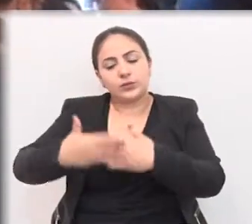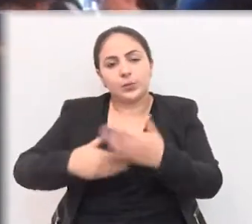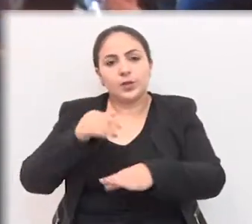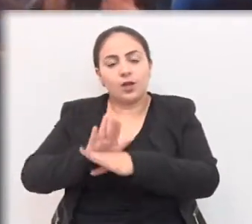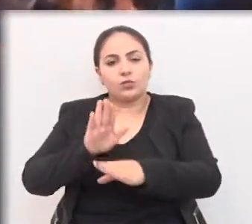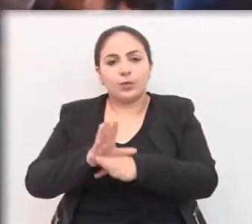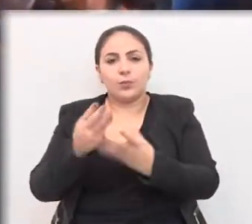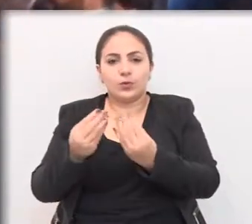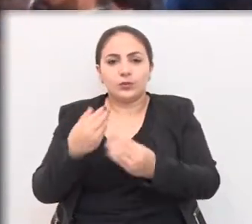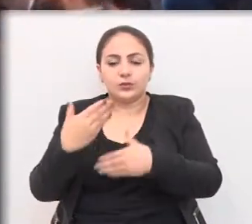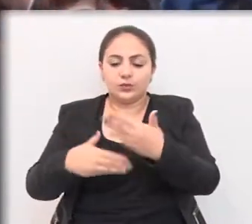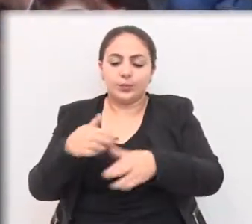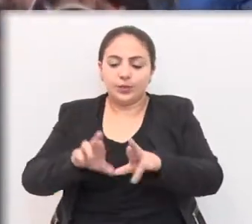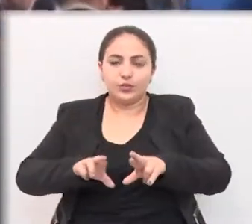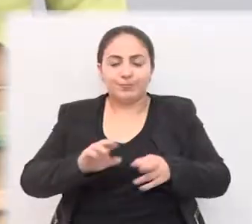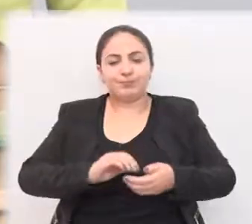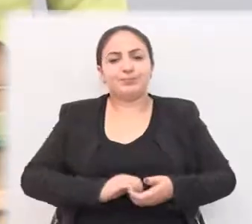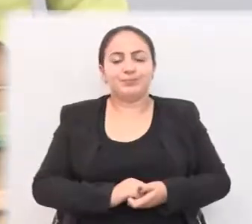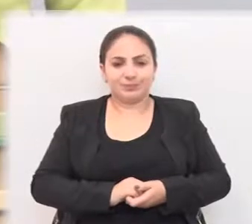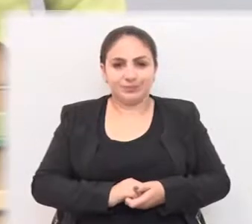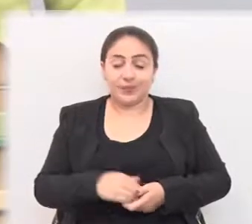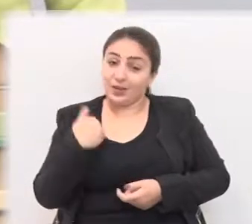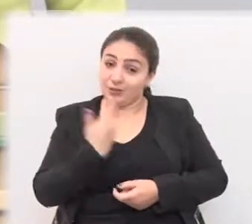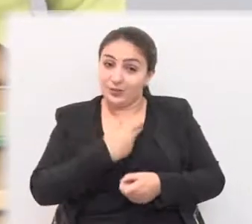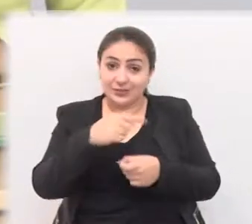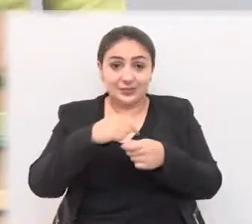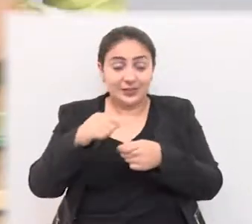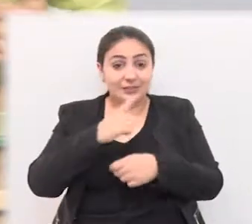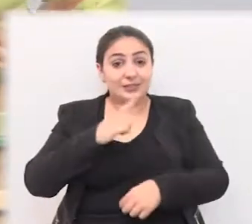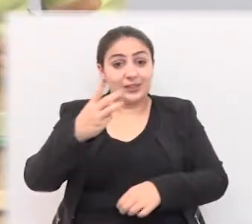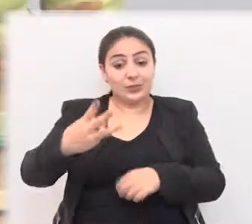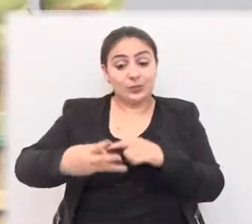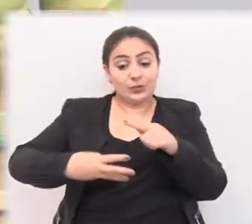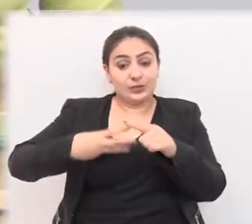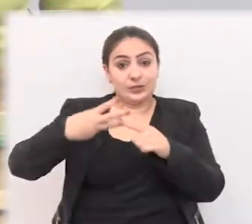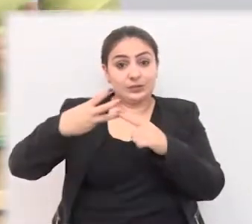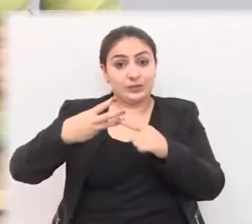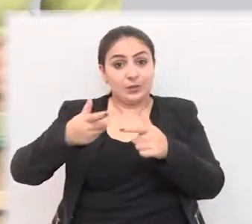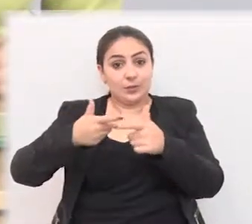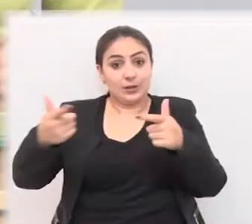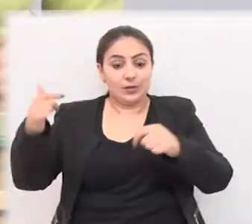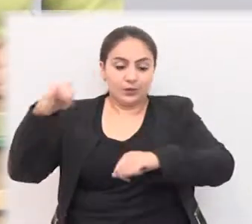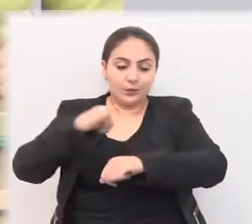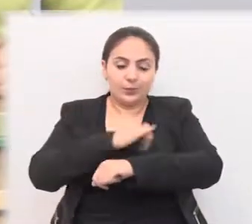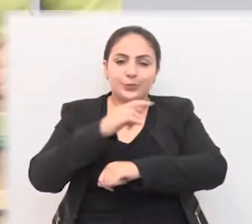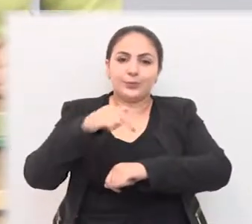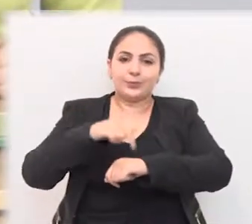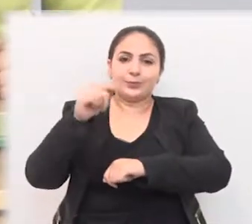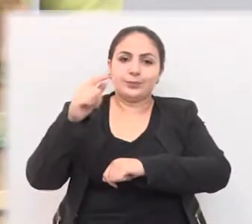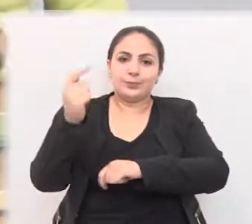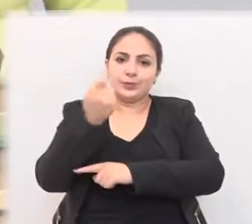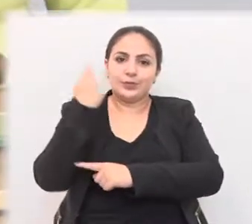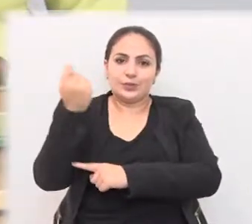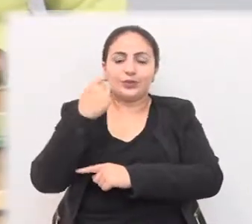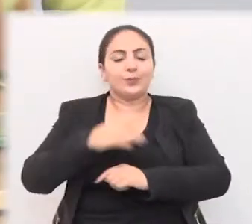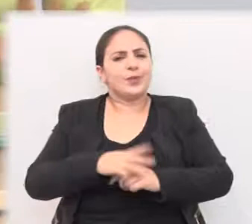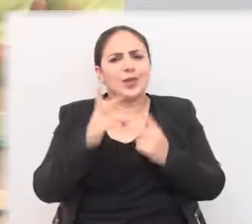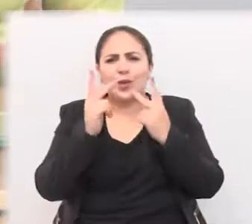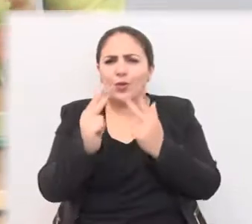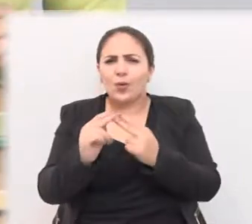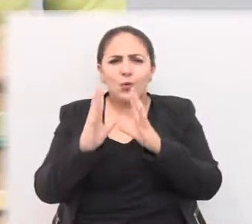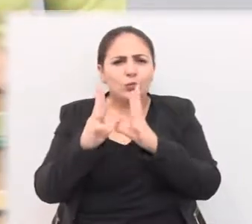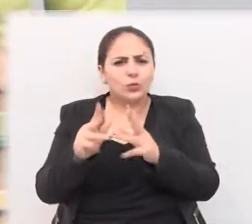ajudar muito a desenvolver essa região. A nossa cidade tem o 3º maior aeroporto do Rio Grande do Sul. E mesmo